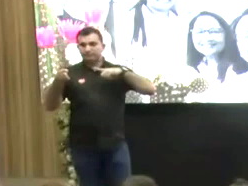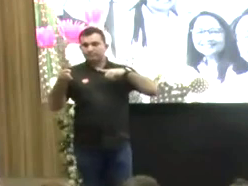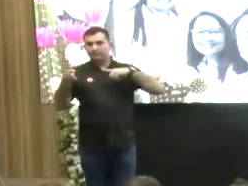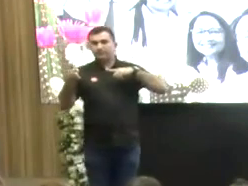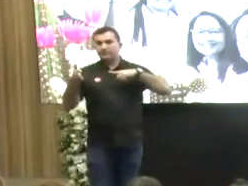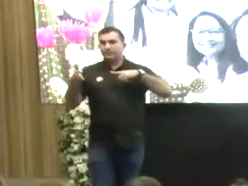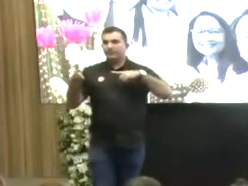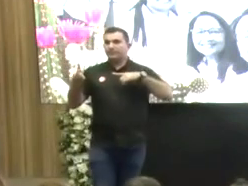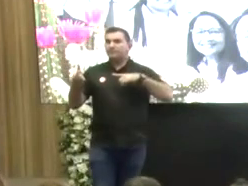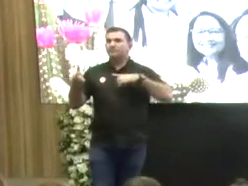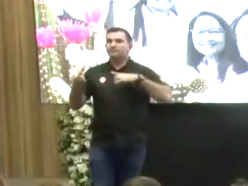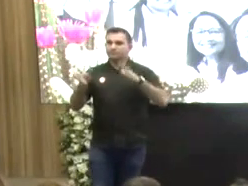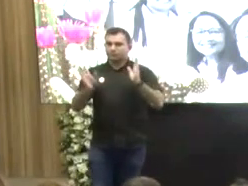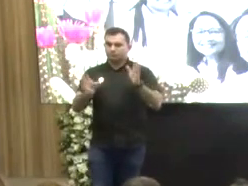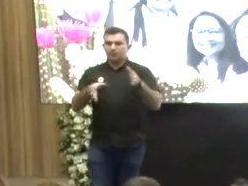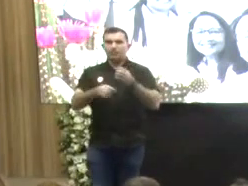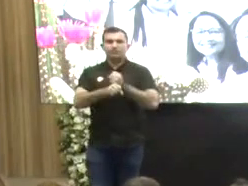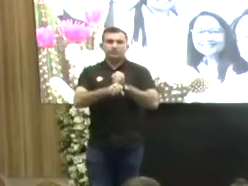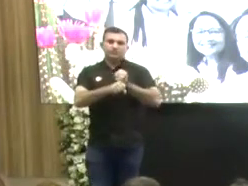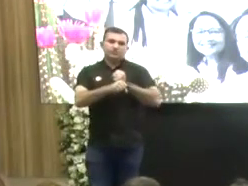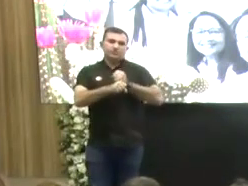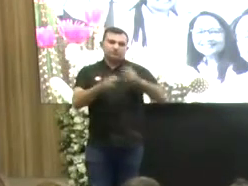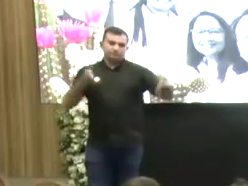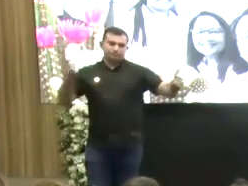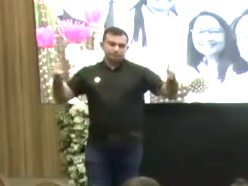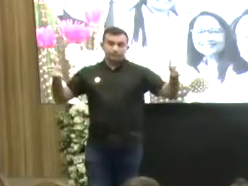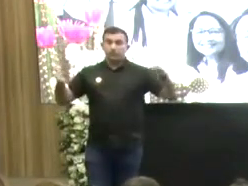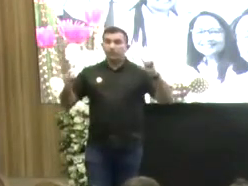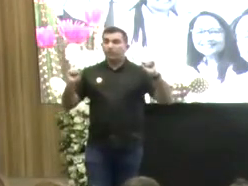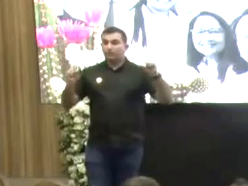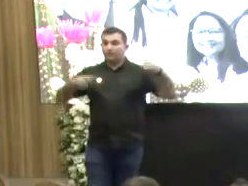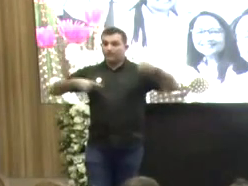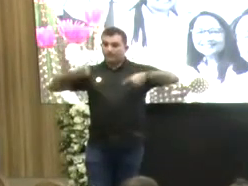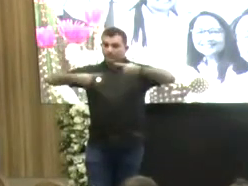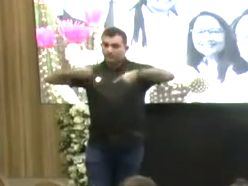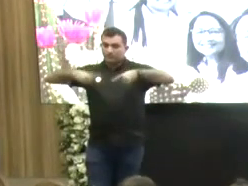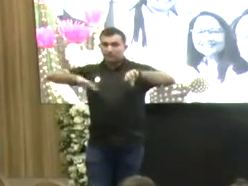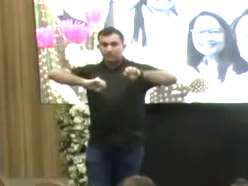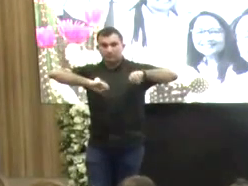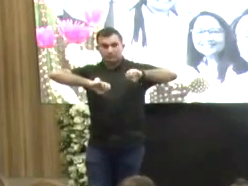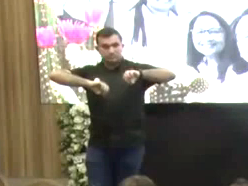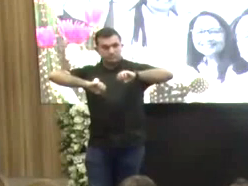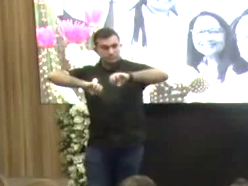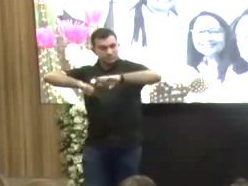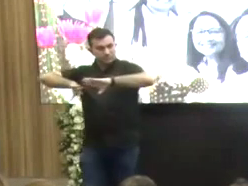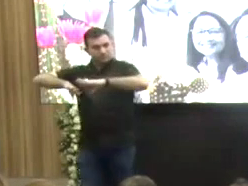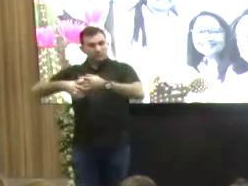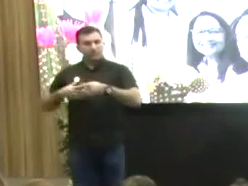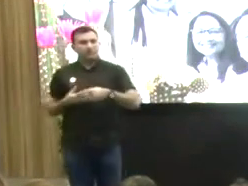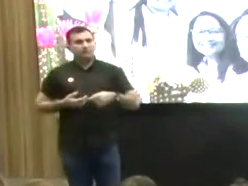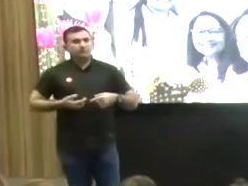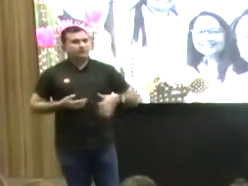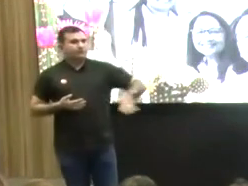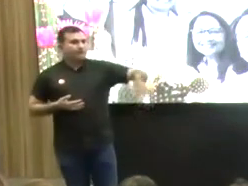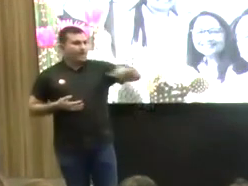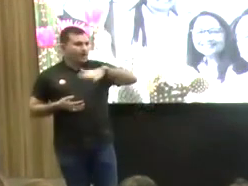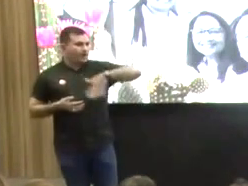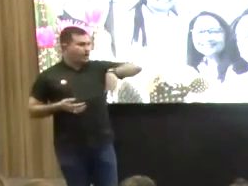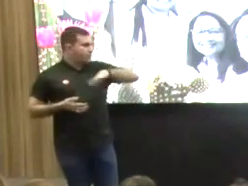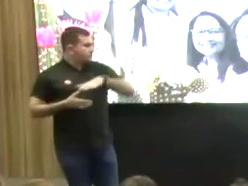já há algum tempo, né, em que as políticas educacionais elas não são